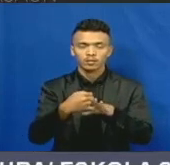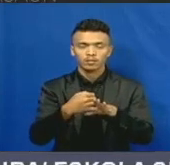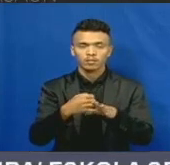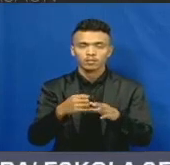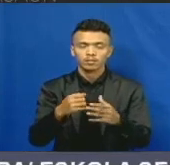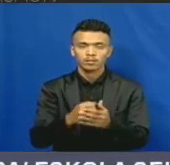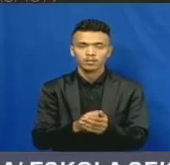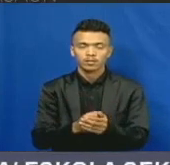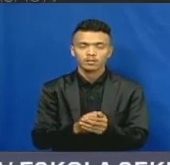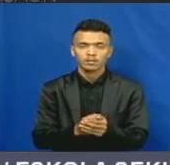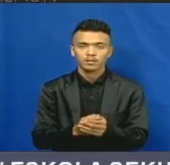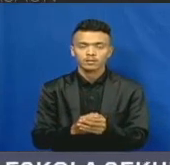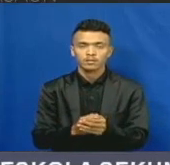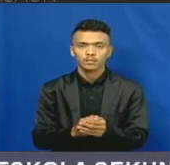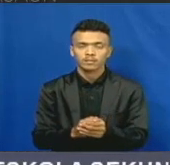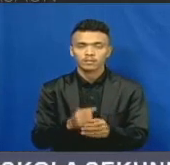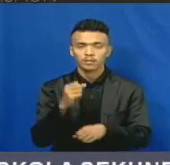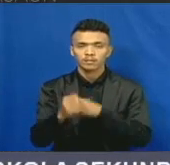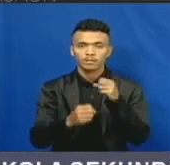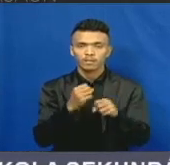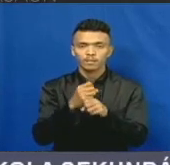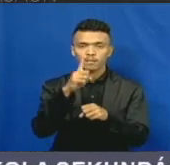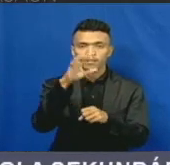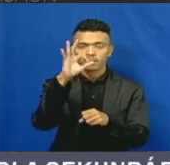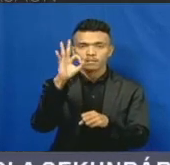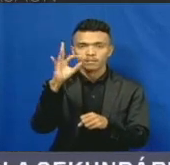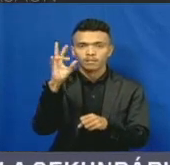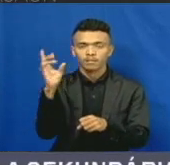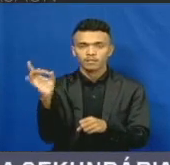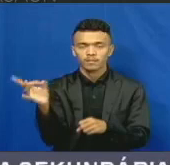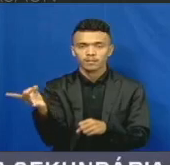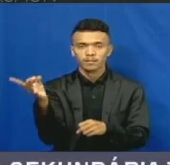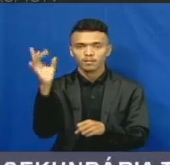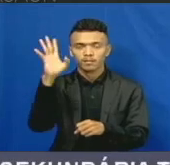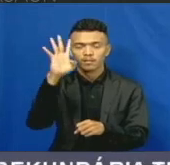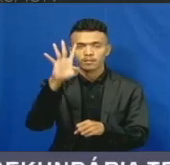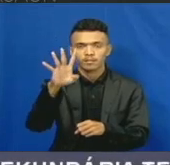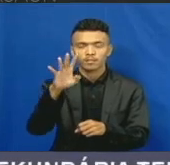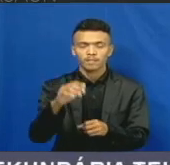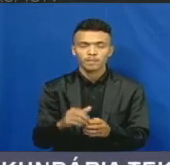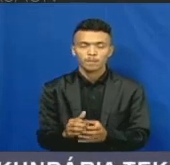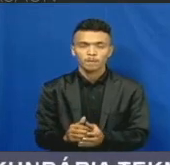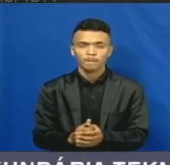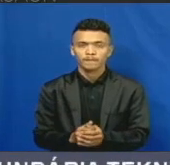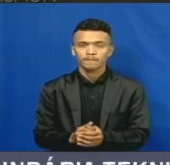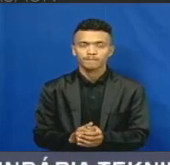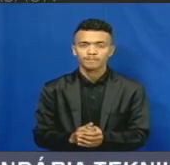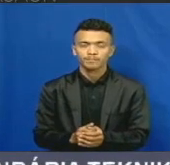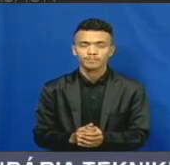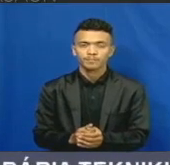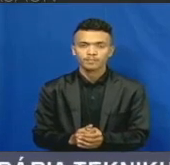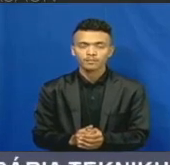compromisso, levantamento geral. Iatina reunida a tosia Walunolu Restingat, saudoso Monteiro